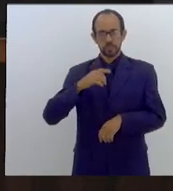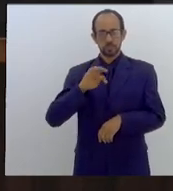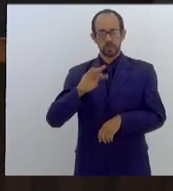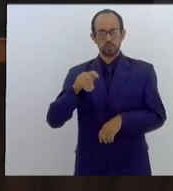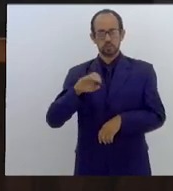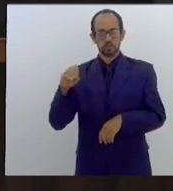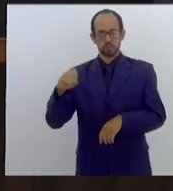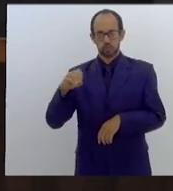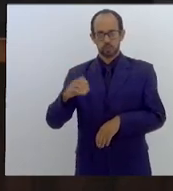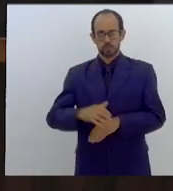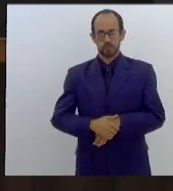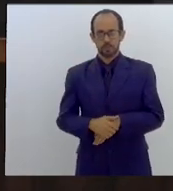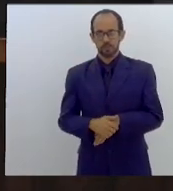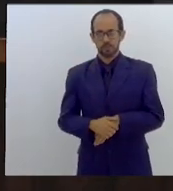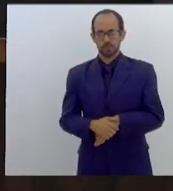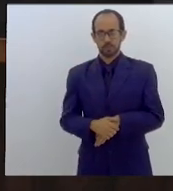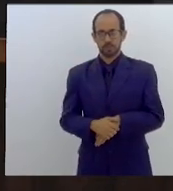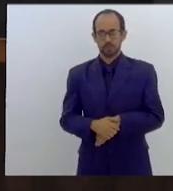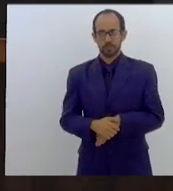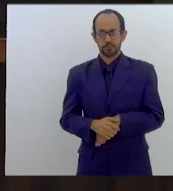Machado.